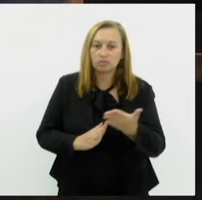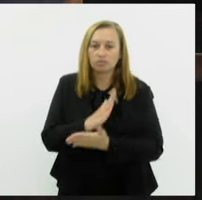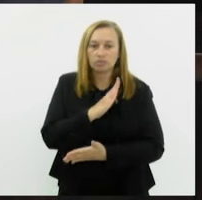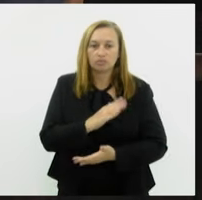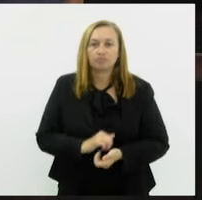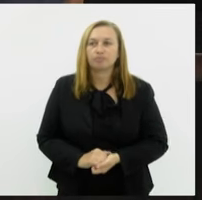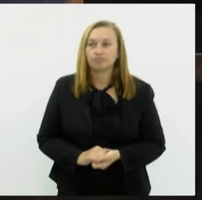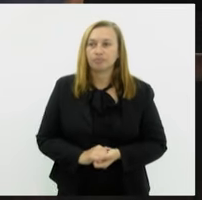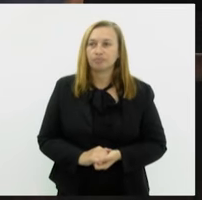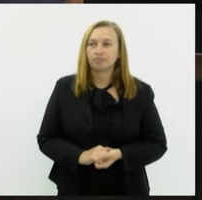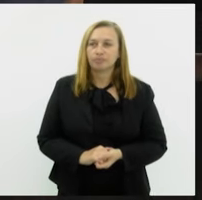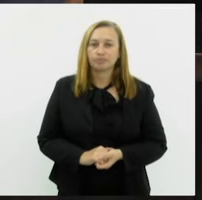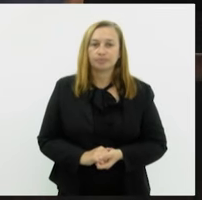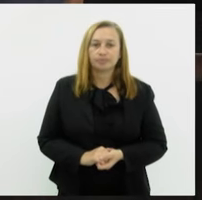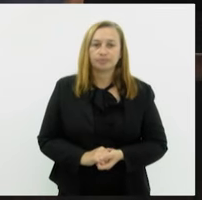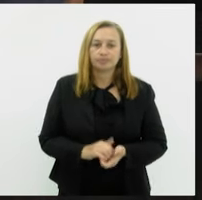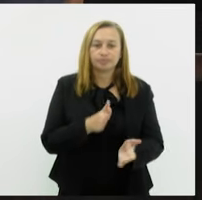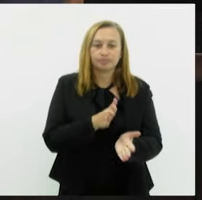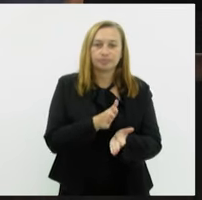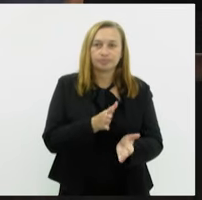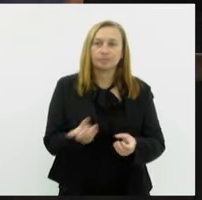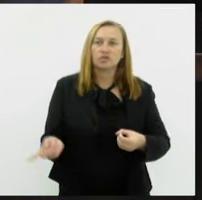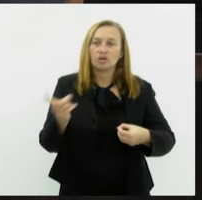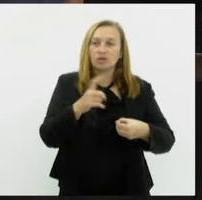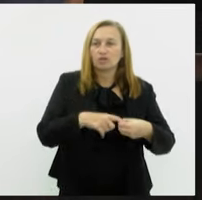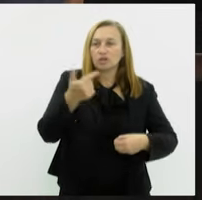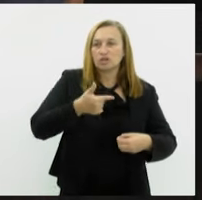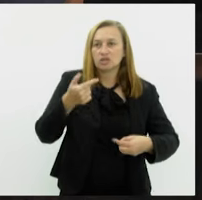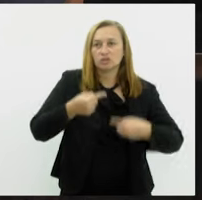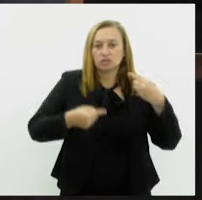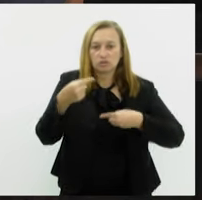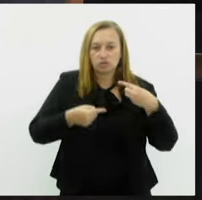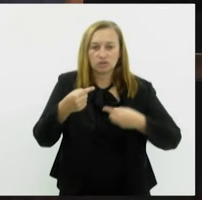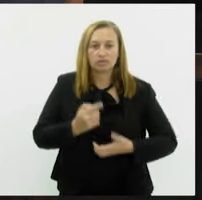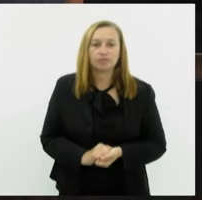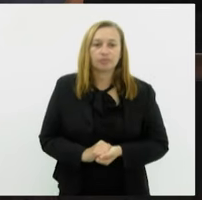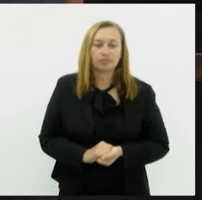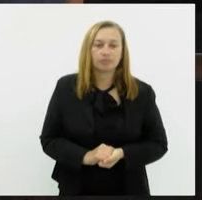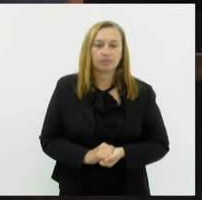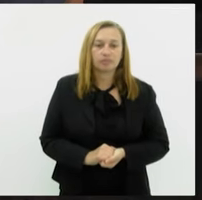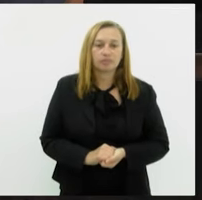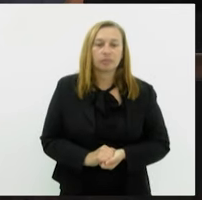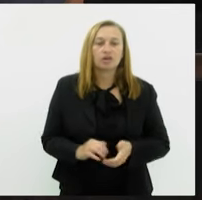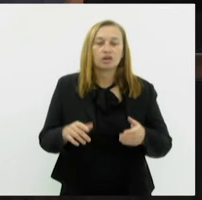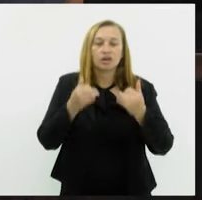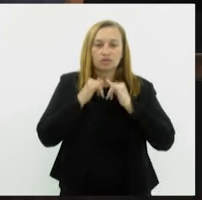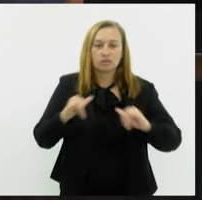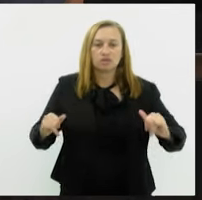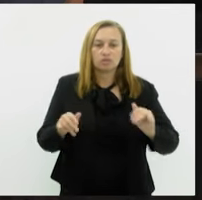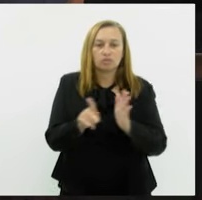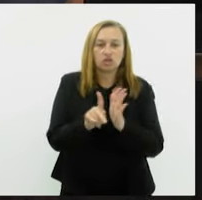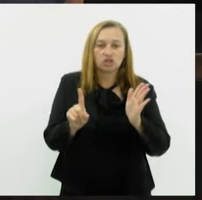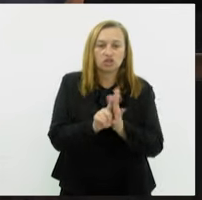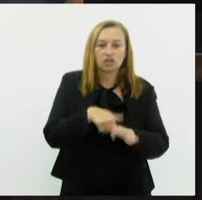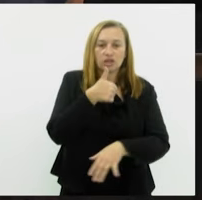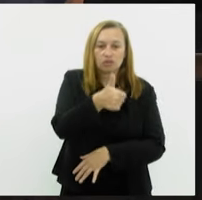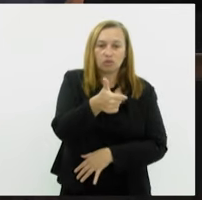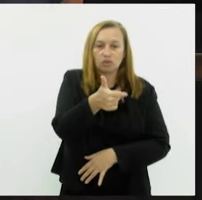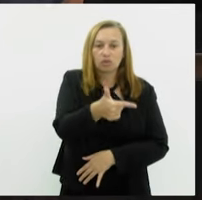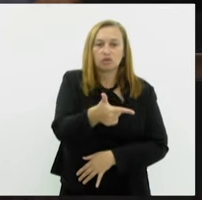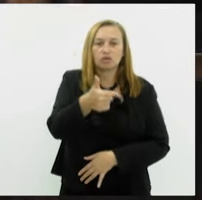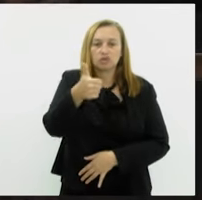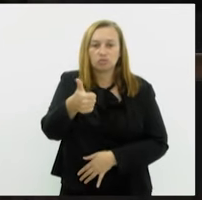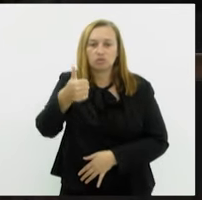estão. Aprovado. Vai a redação do vencido para a segunda discussão. Anuncio. Projeto de lei